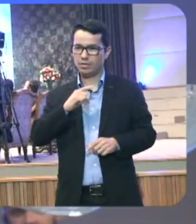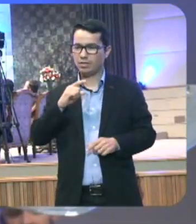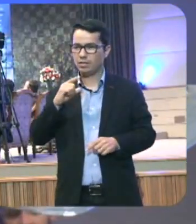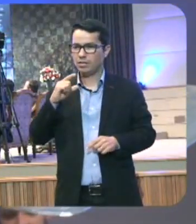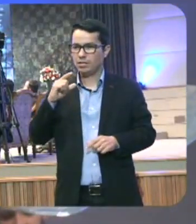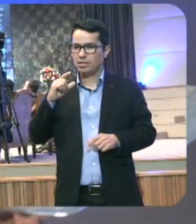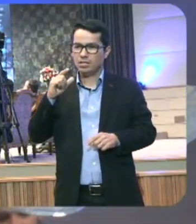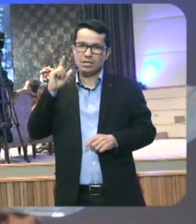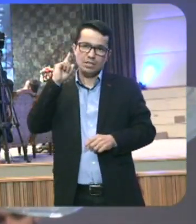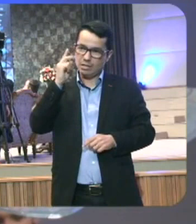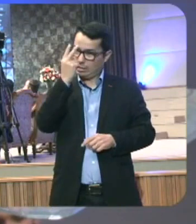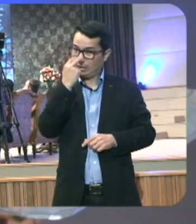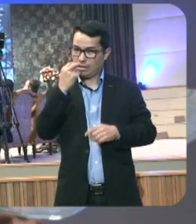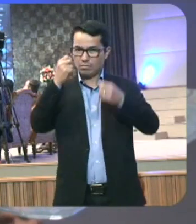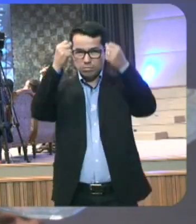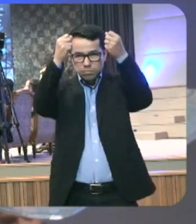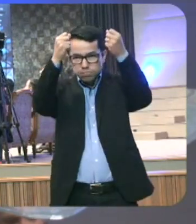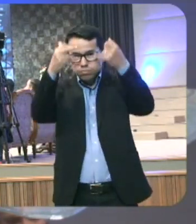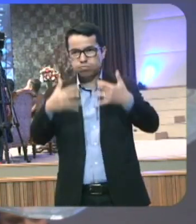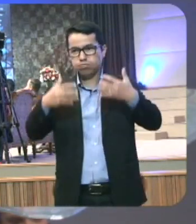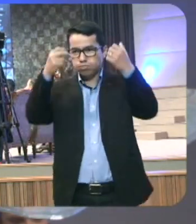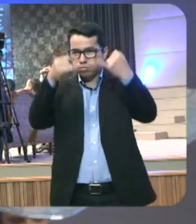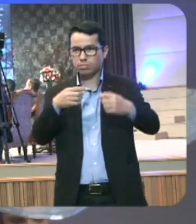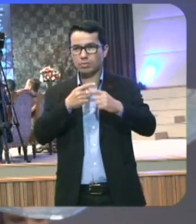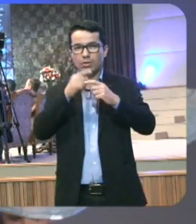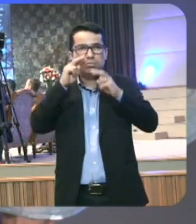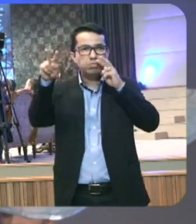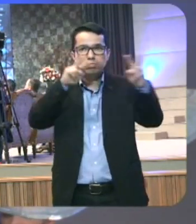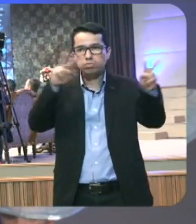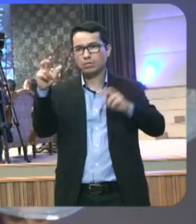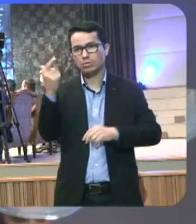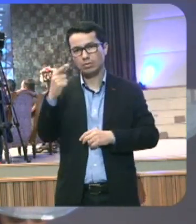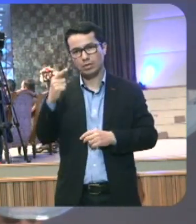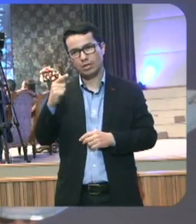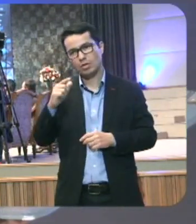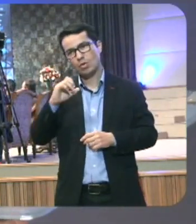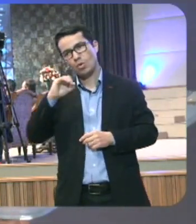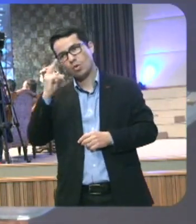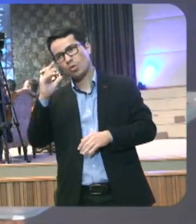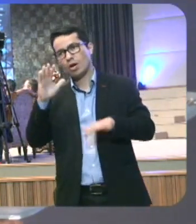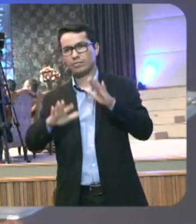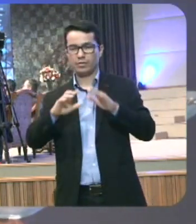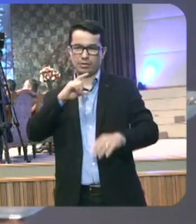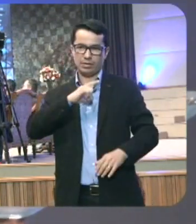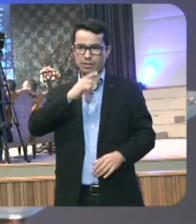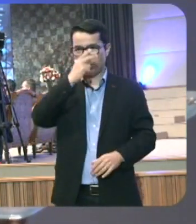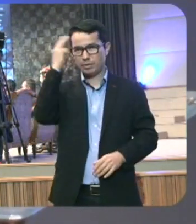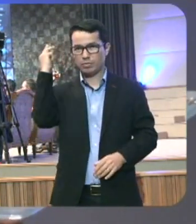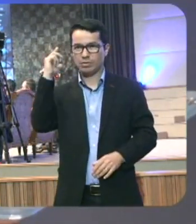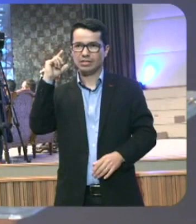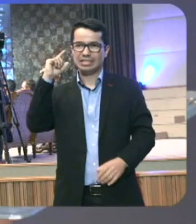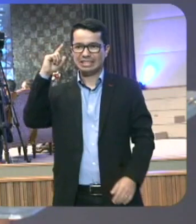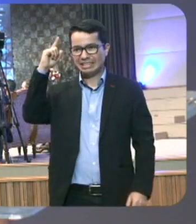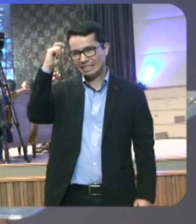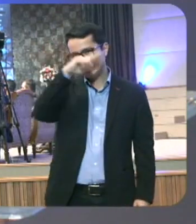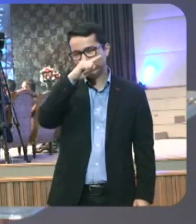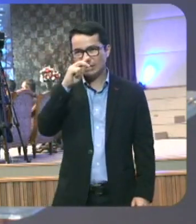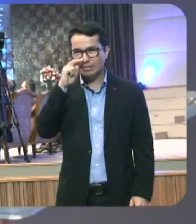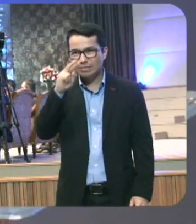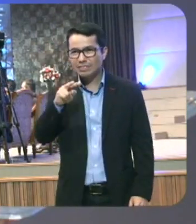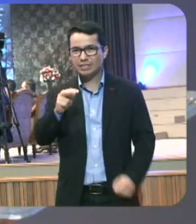fazer descrição do que está acontecendo aqui para os cegos, ou para aqueles que têm grande deficiência